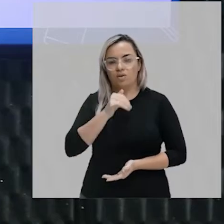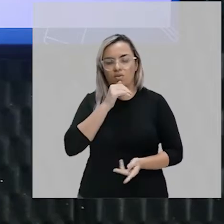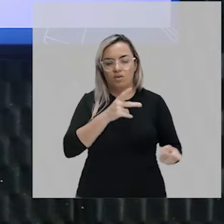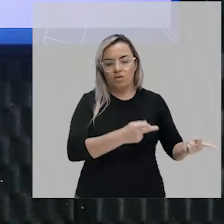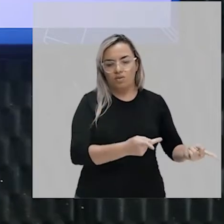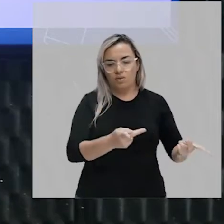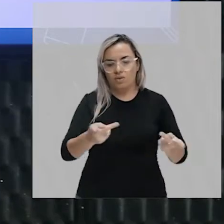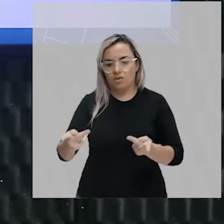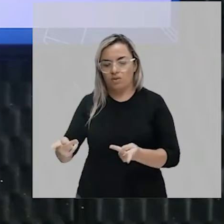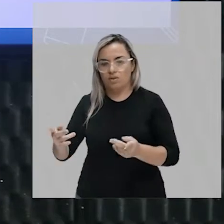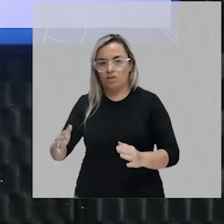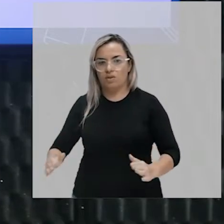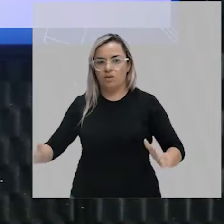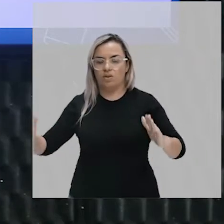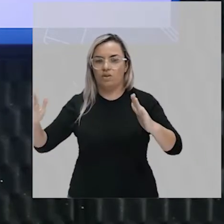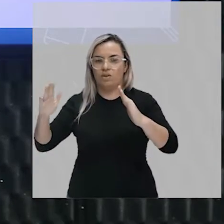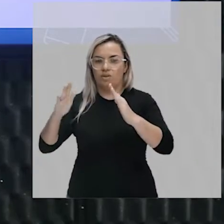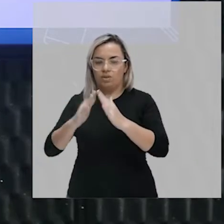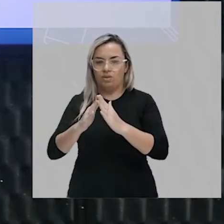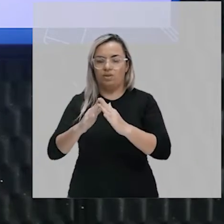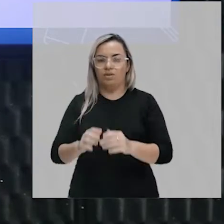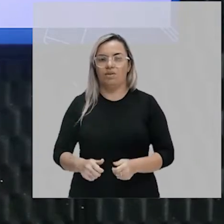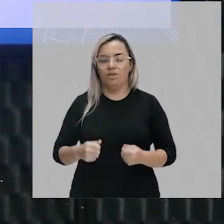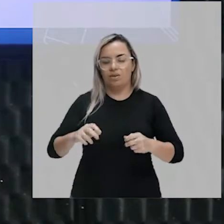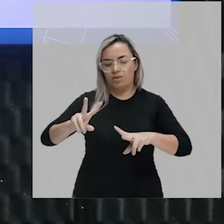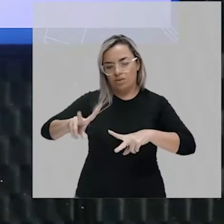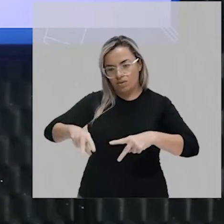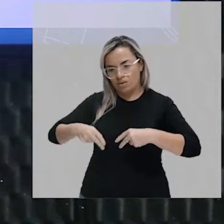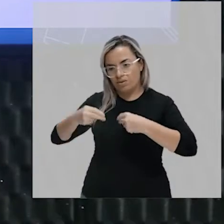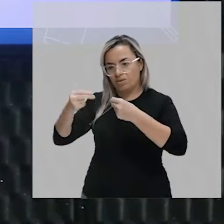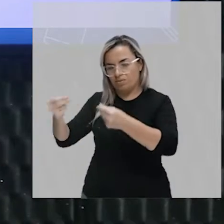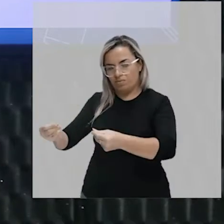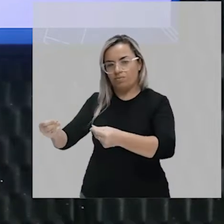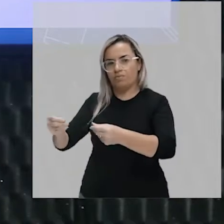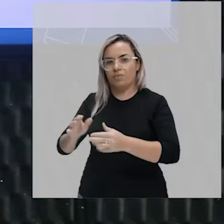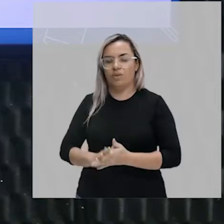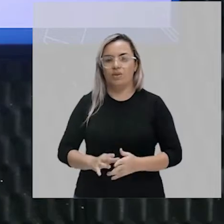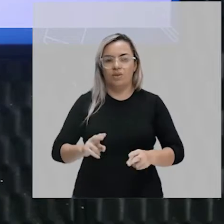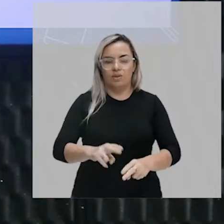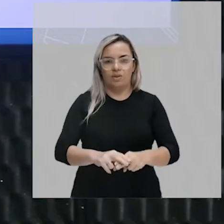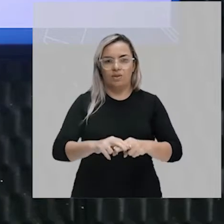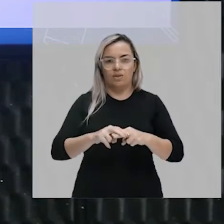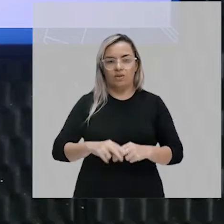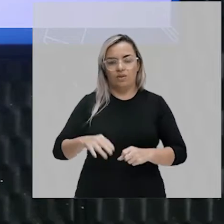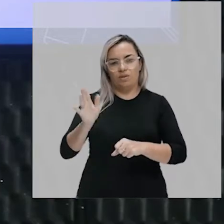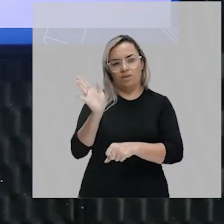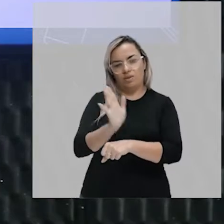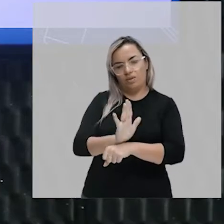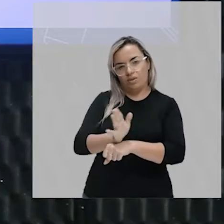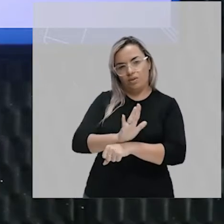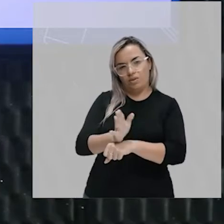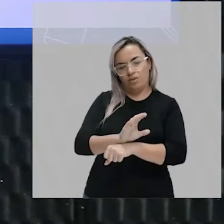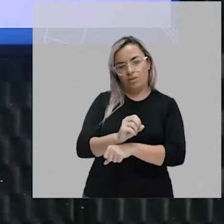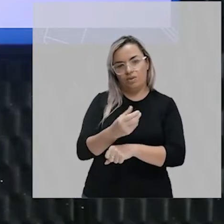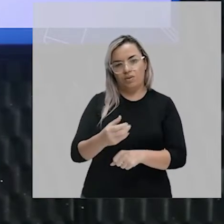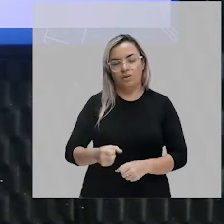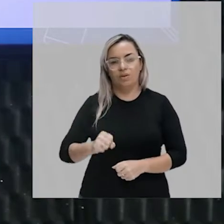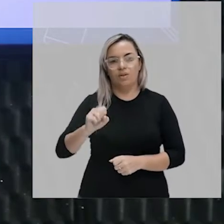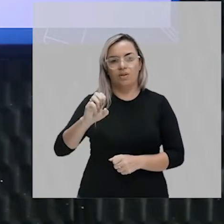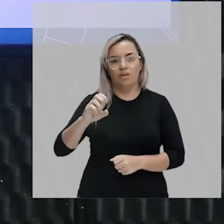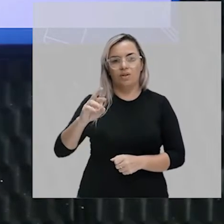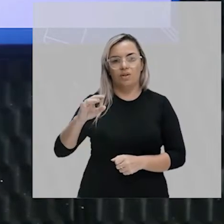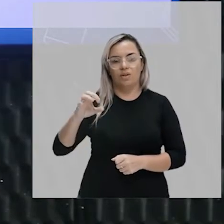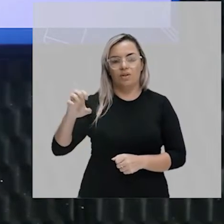a casa de alguém que você leve algum presente que você leve alguma coisa por isso que quando a gente vê se o meu série A pessoa sempre